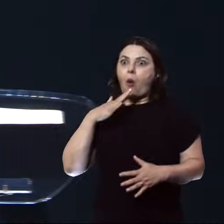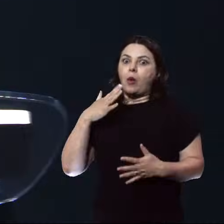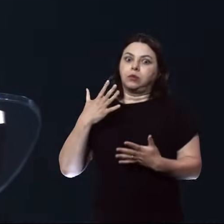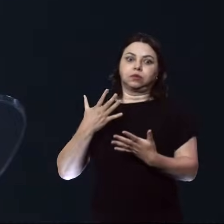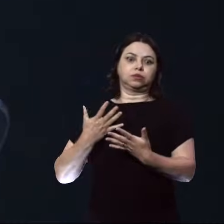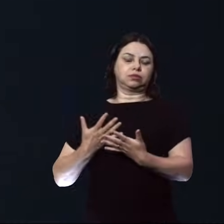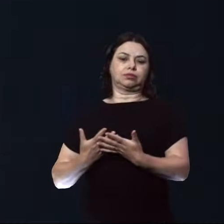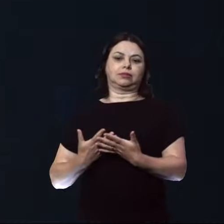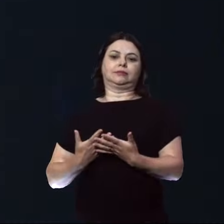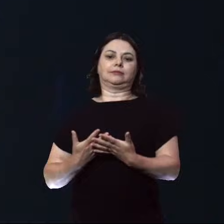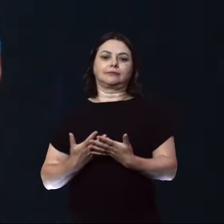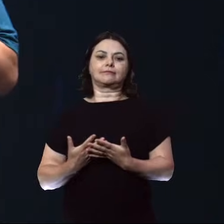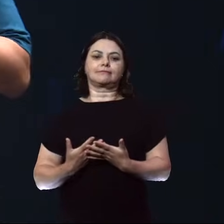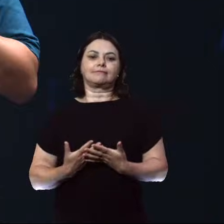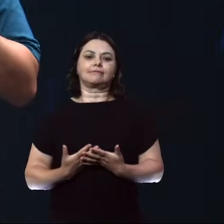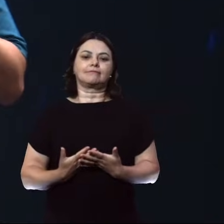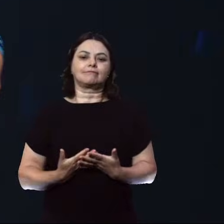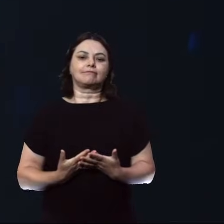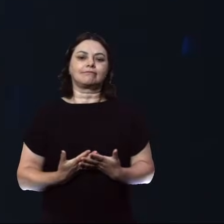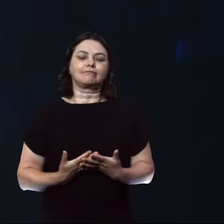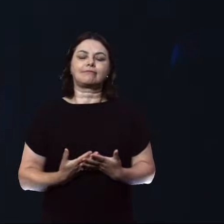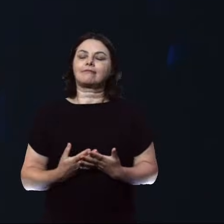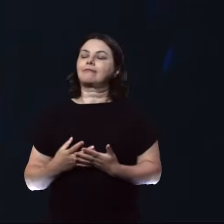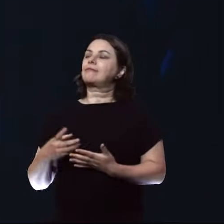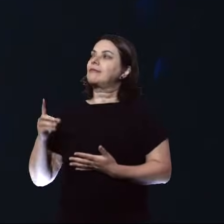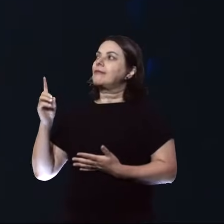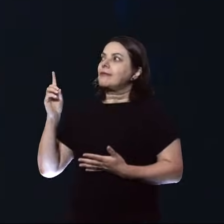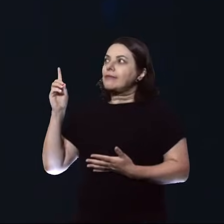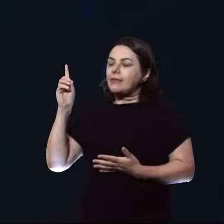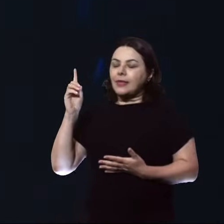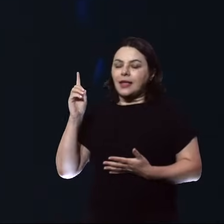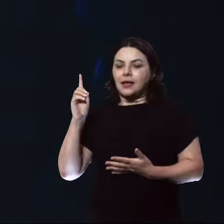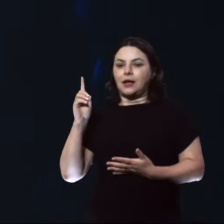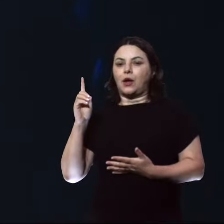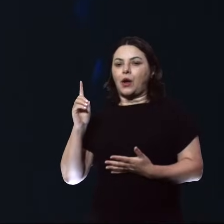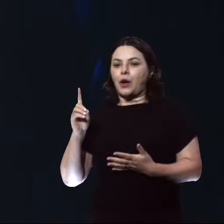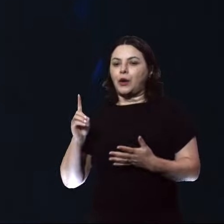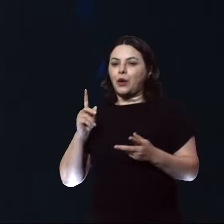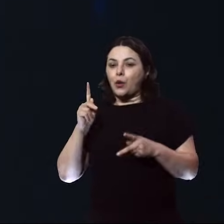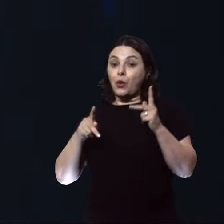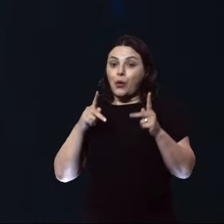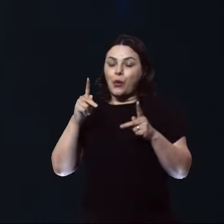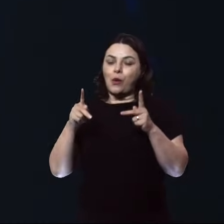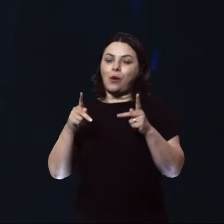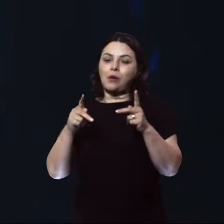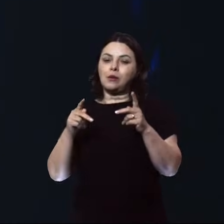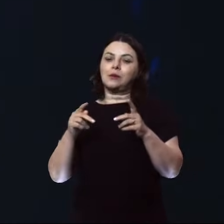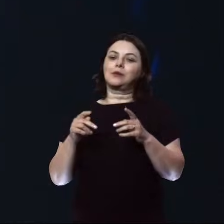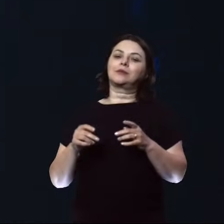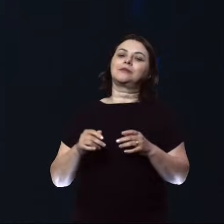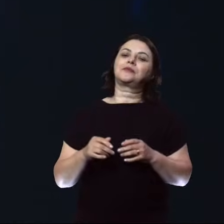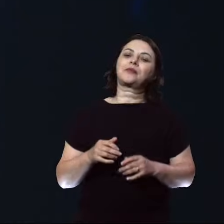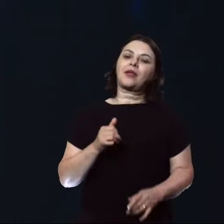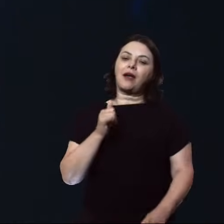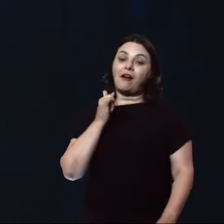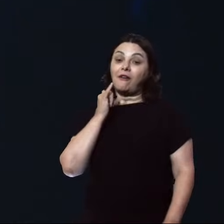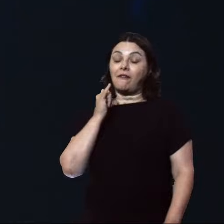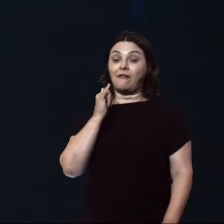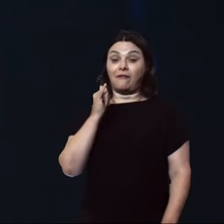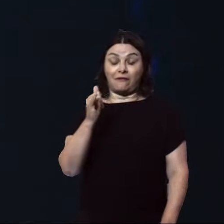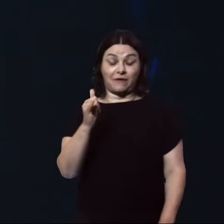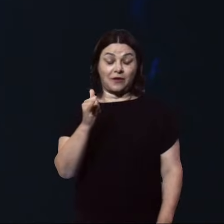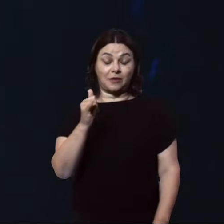surpreendente. E o povo diz para Moisés, com muito medo: vai você em nosso lugar. Que nem diz na música do Morada lá,